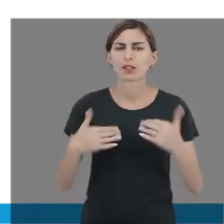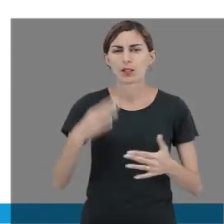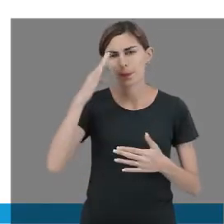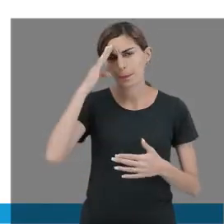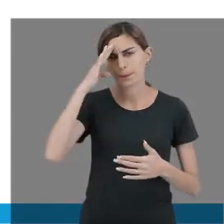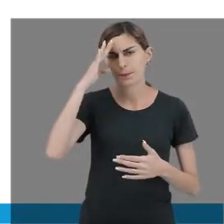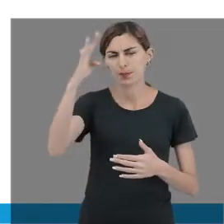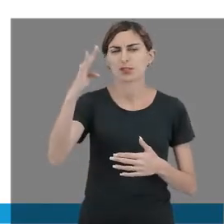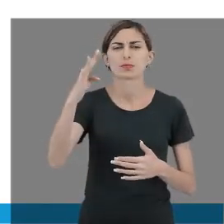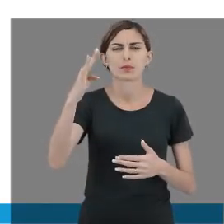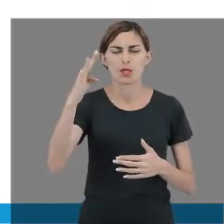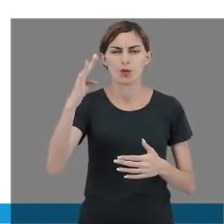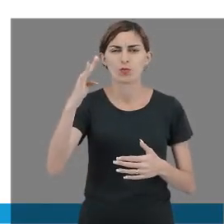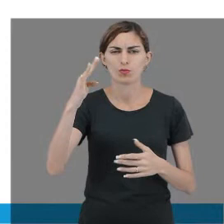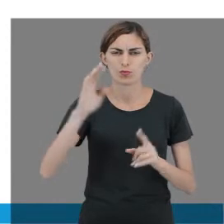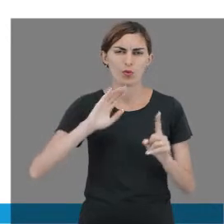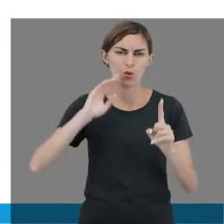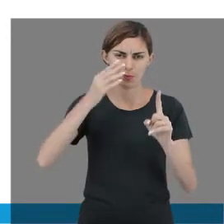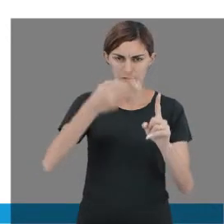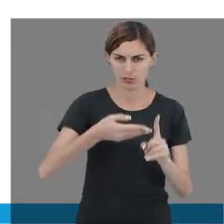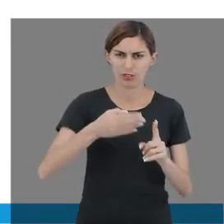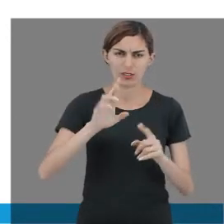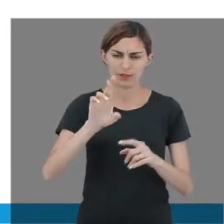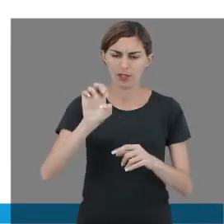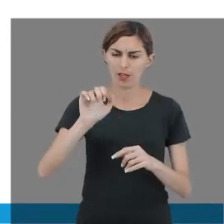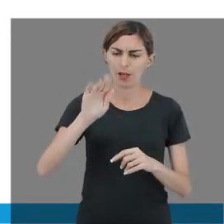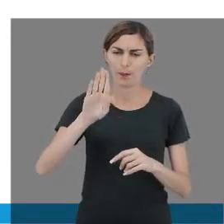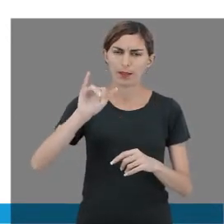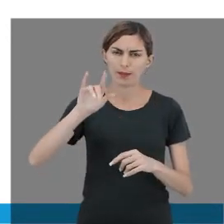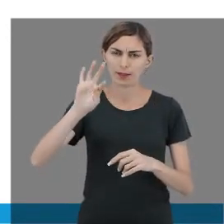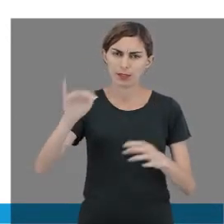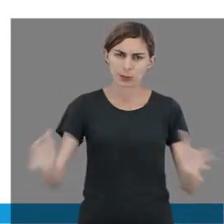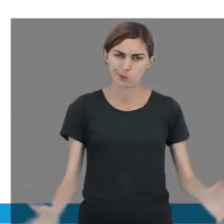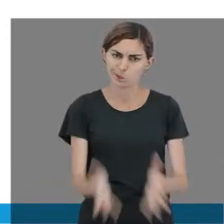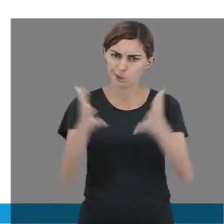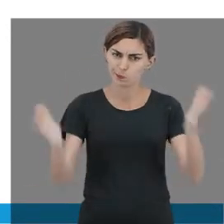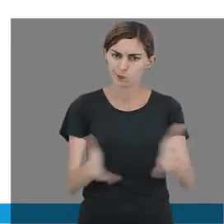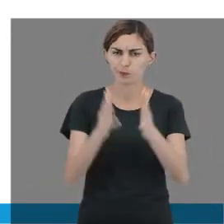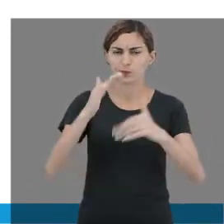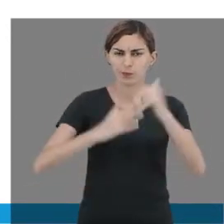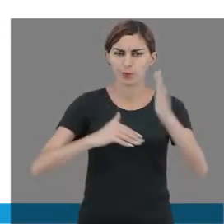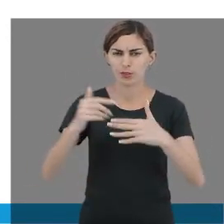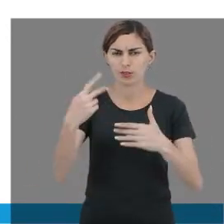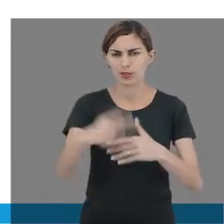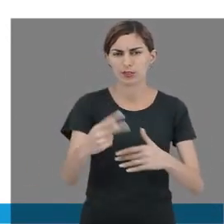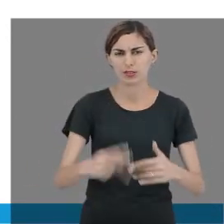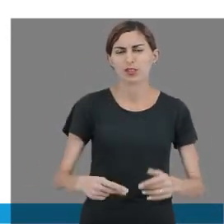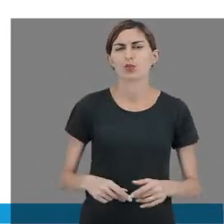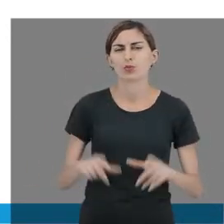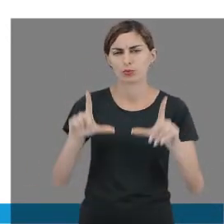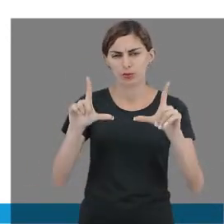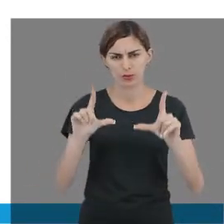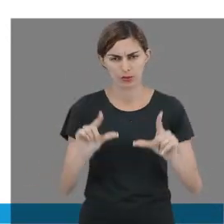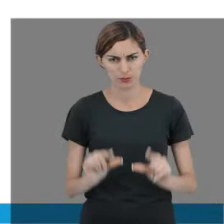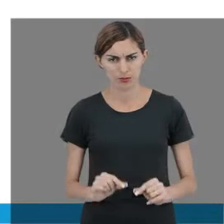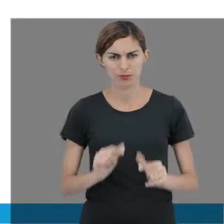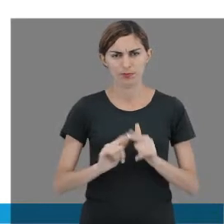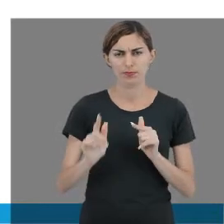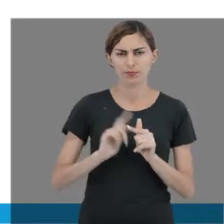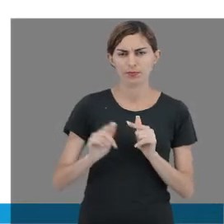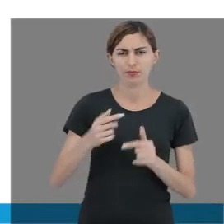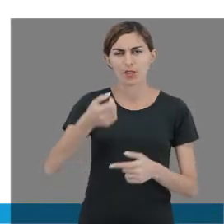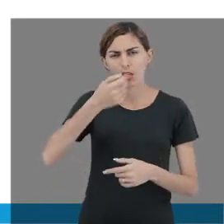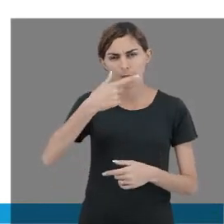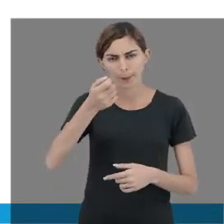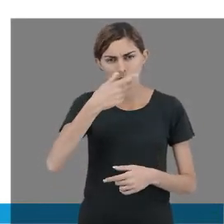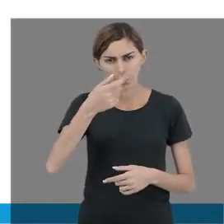principal objetivo da reabilitação é estimular o potencial e prevenir as complicações. Em relação ao medicamento, a gente